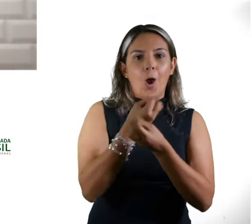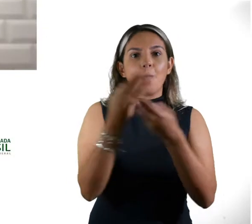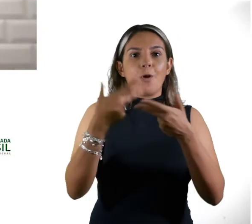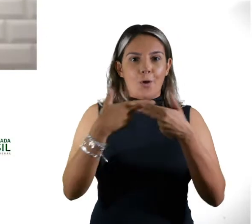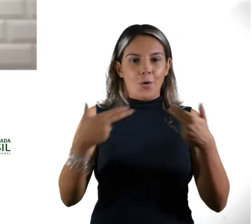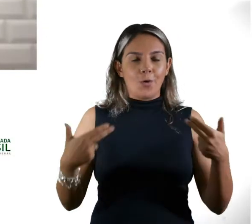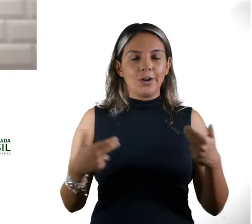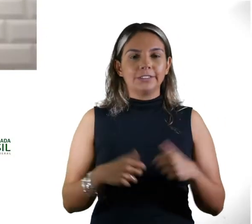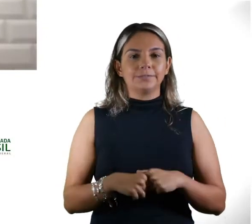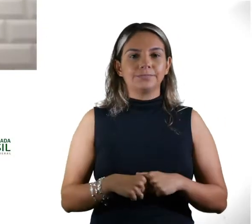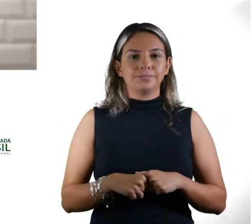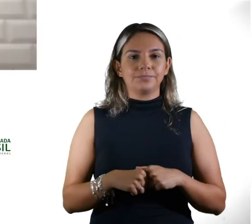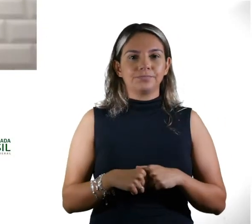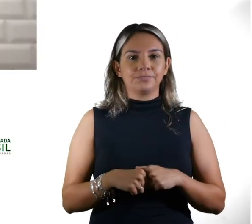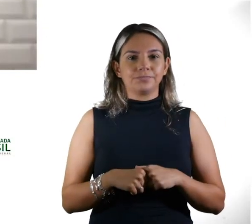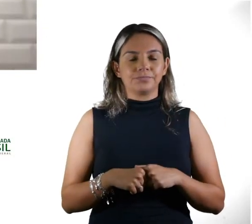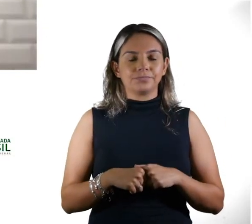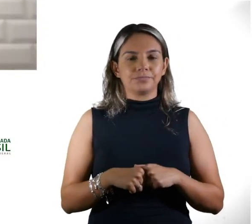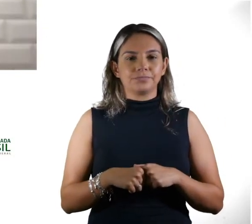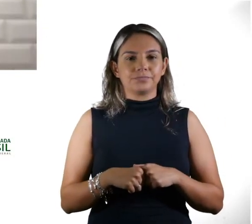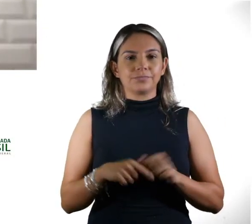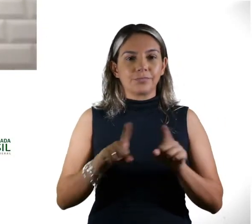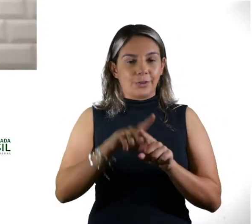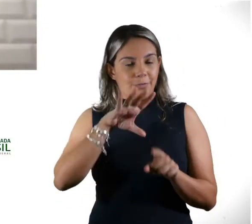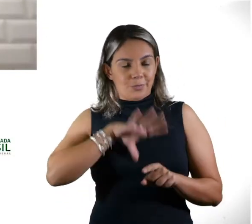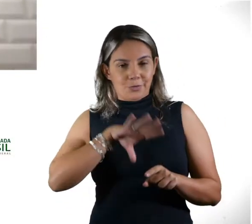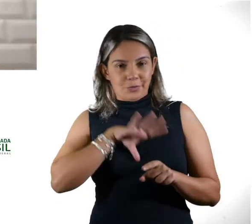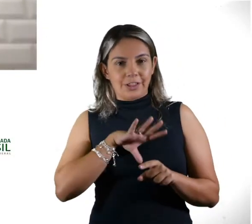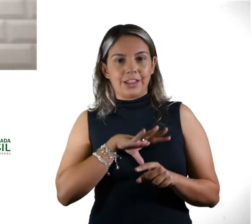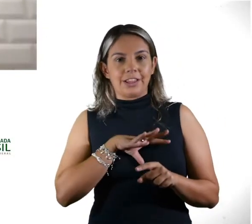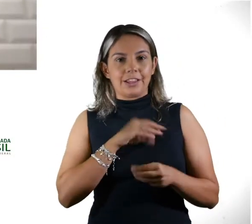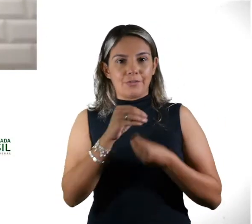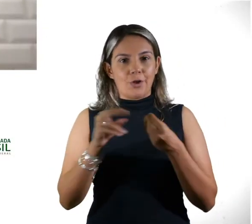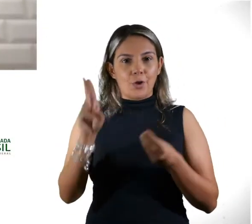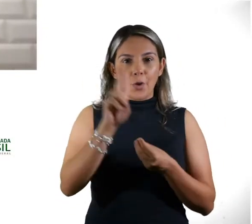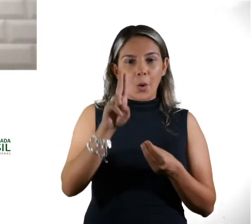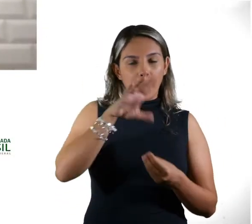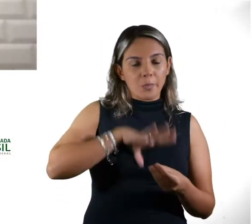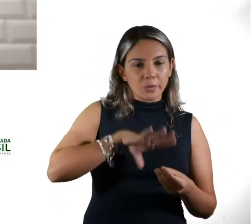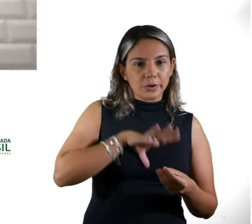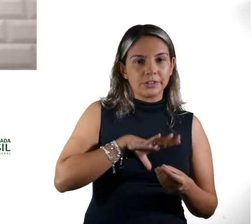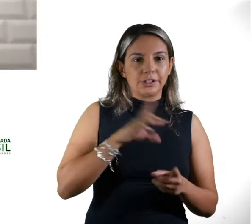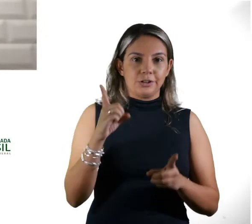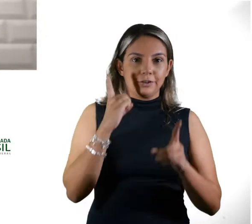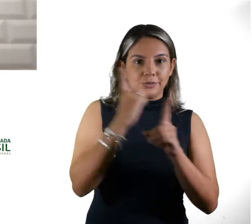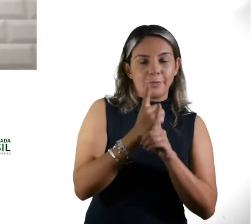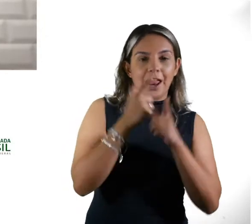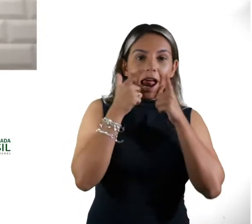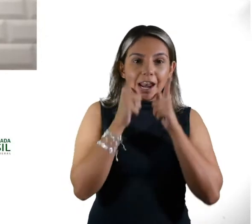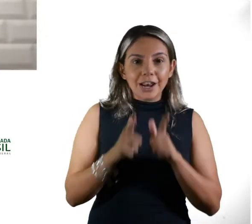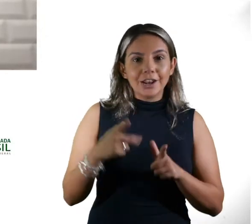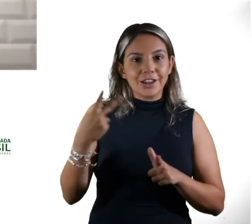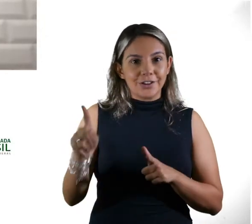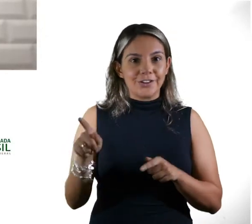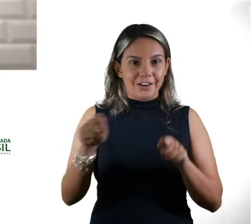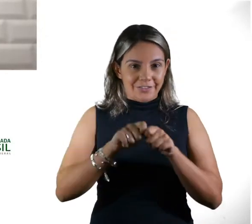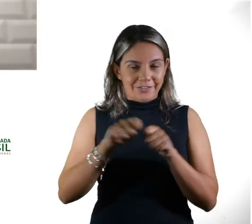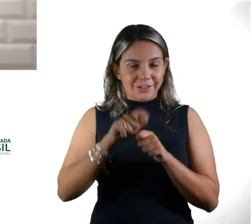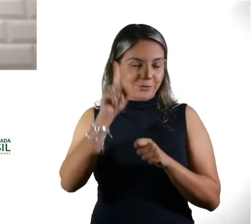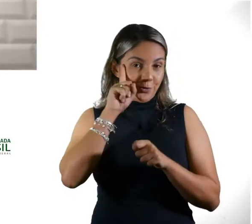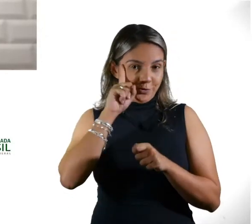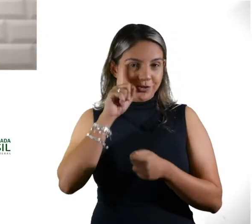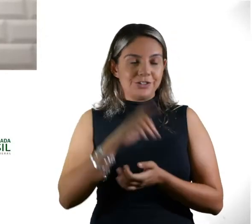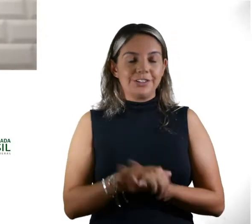coisa, mas até o português também, não é? A forma como ela utiliza o português, a descoberta da língua que ela faz todos os